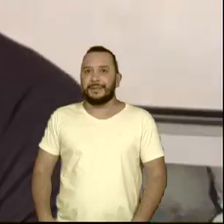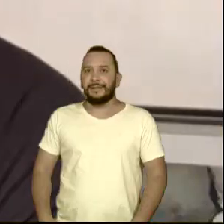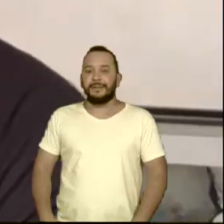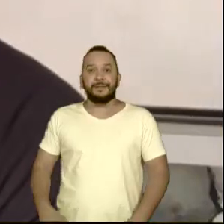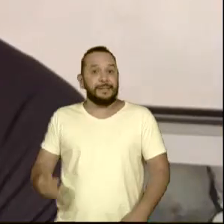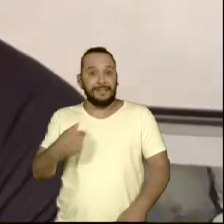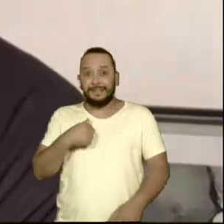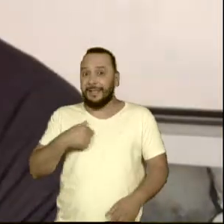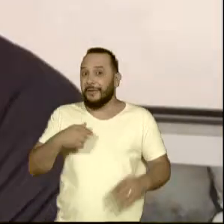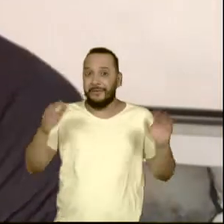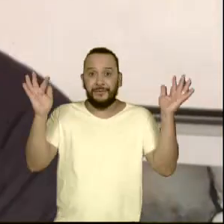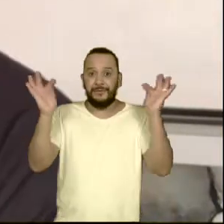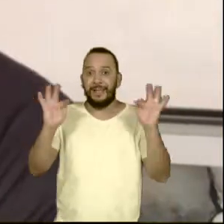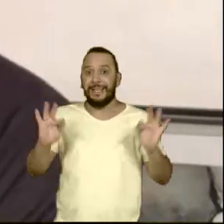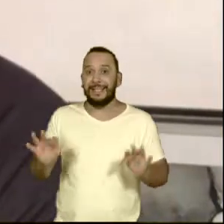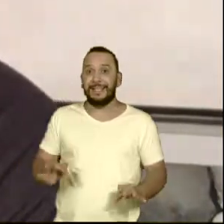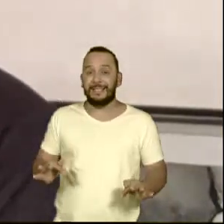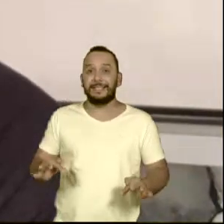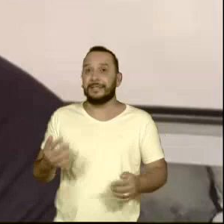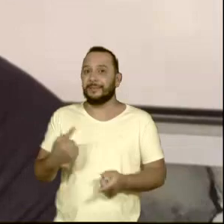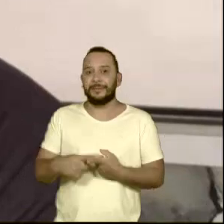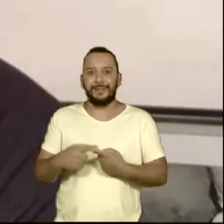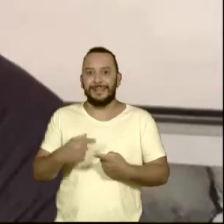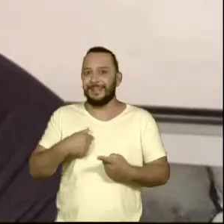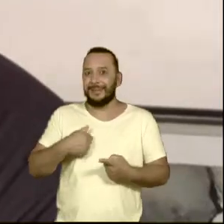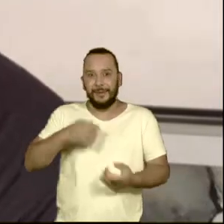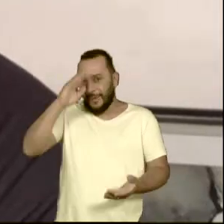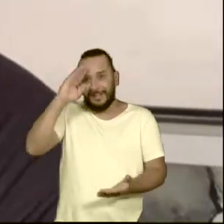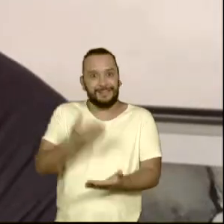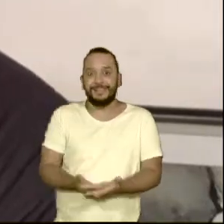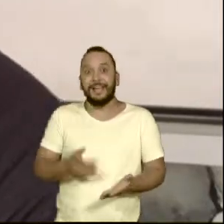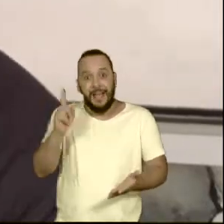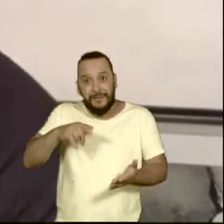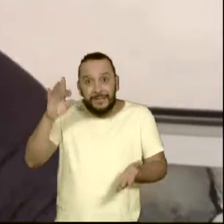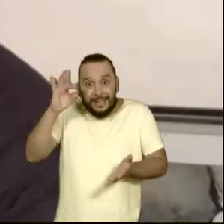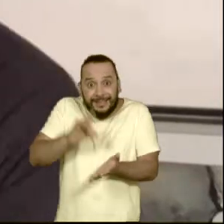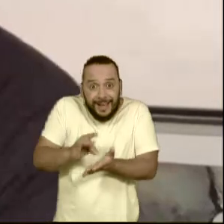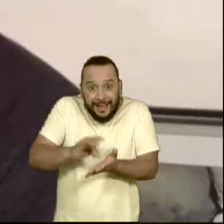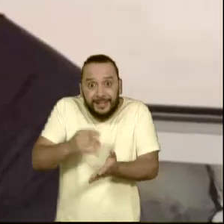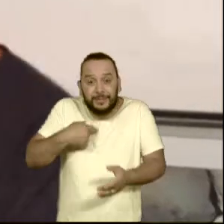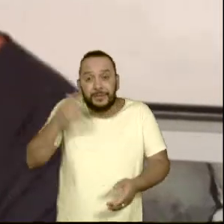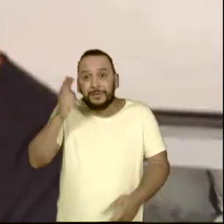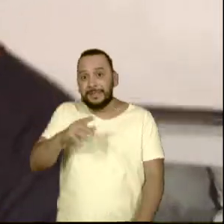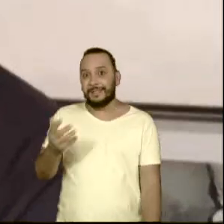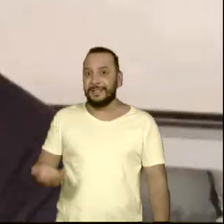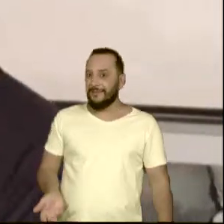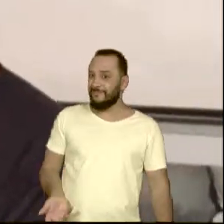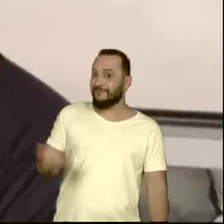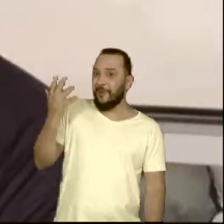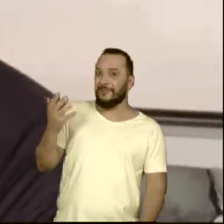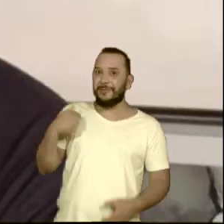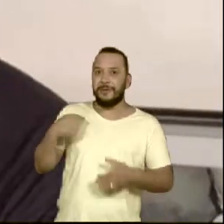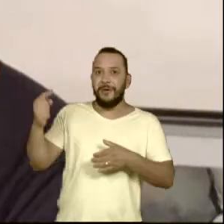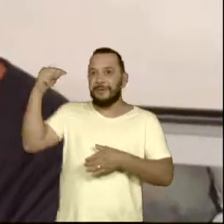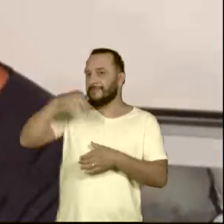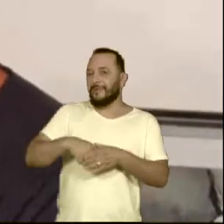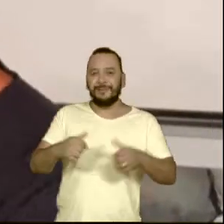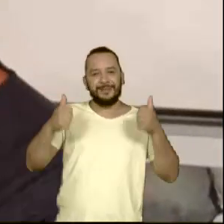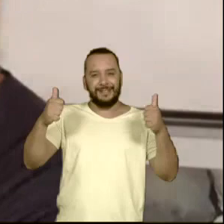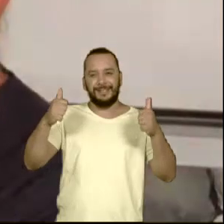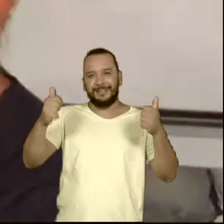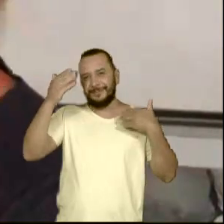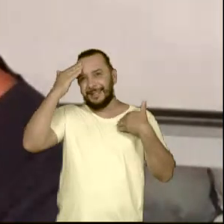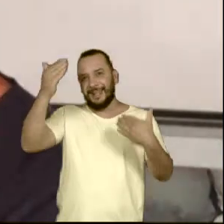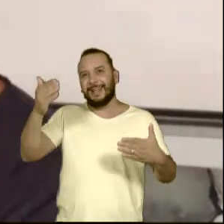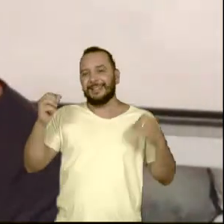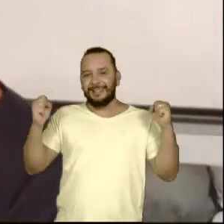verdadeira do mundo, porque, cara, nem eu acreditei que acertei. Ah, que legal, acertei, que legal. Valeu, valeu, parabéns,